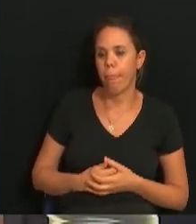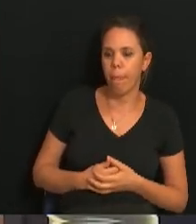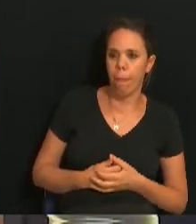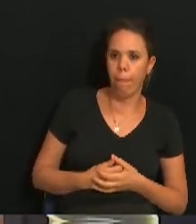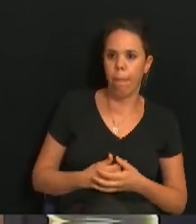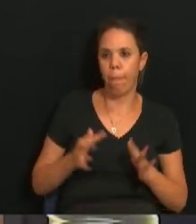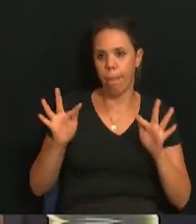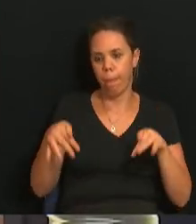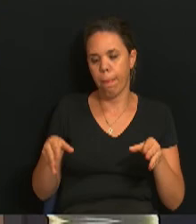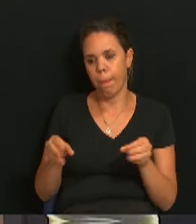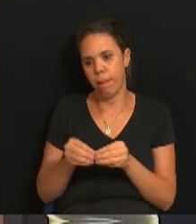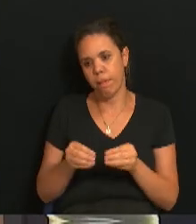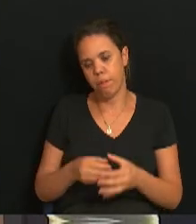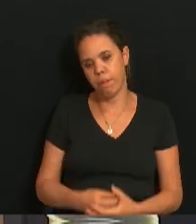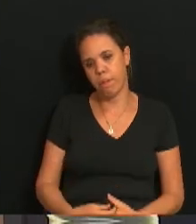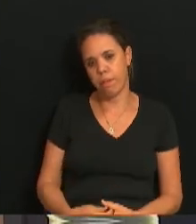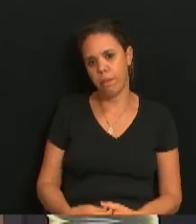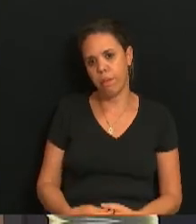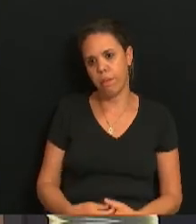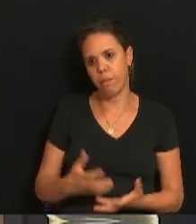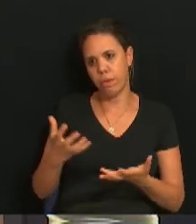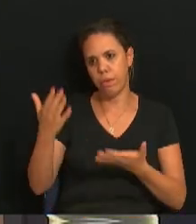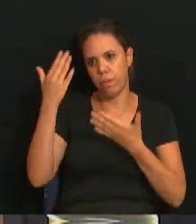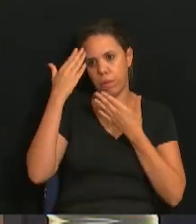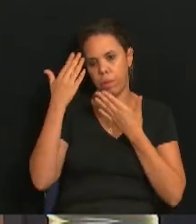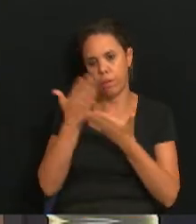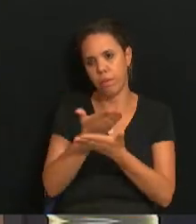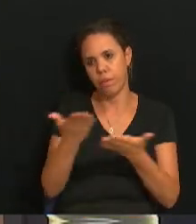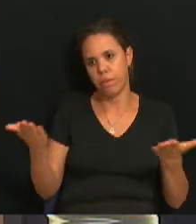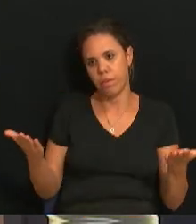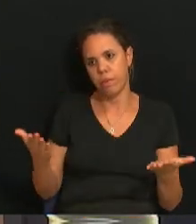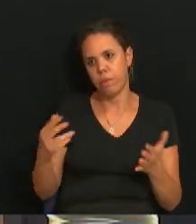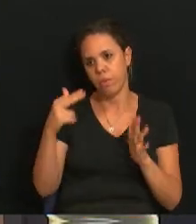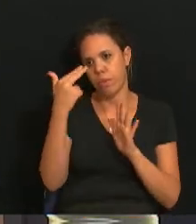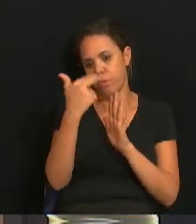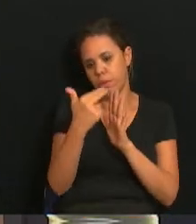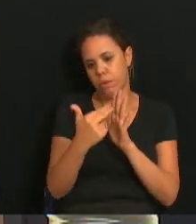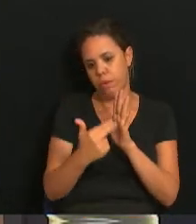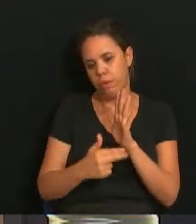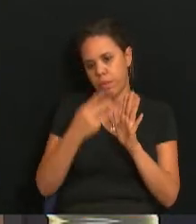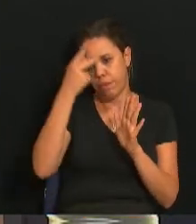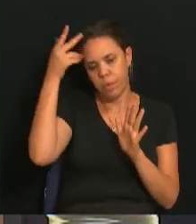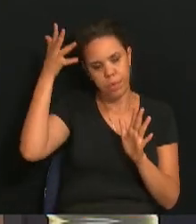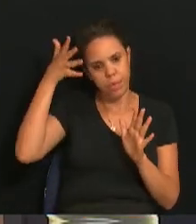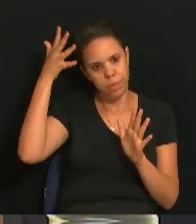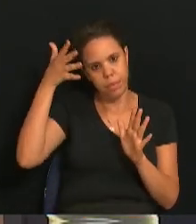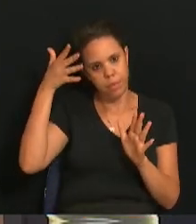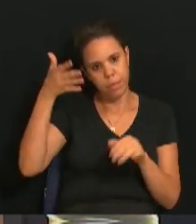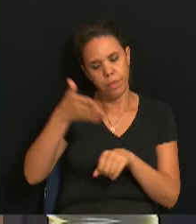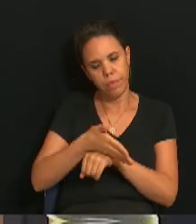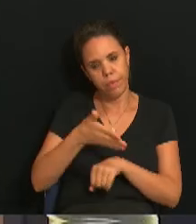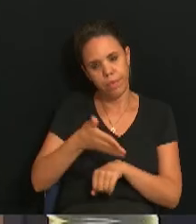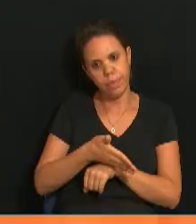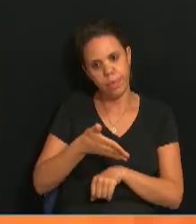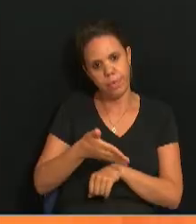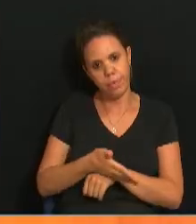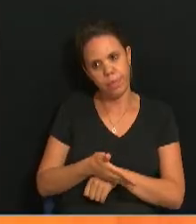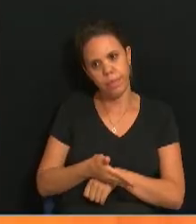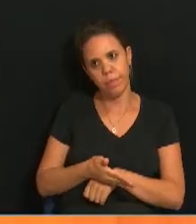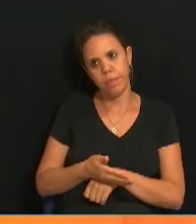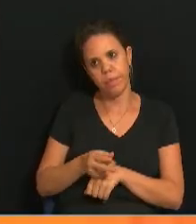finalizando aqui. Quero agradecer, além do Cláudio, do professor Cláudio, da professora Andréia Gonçalves, da